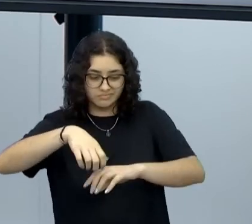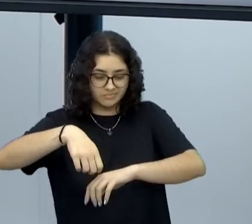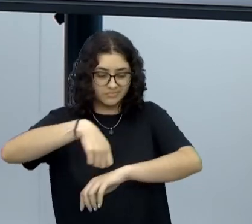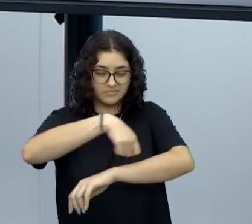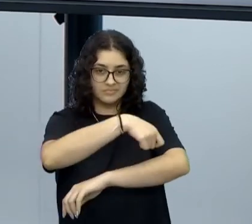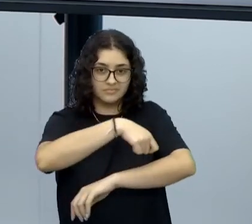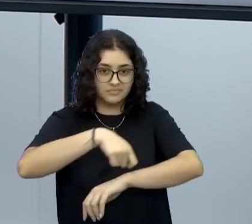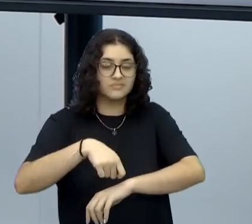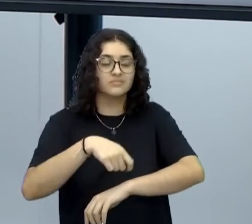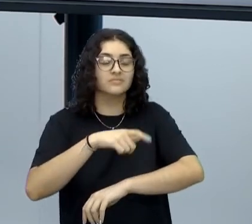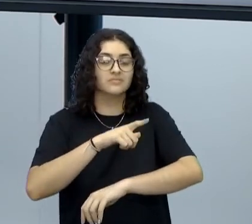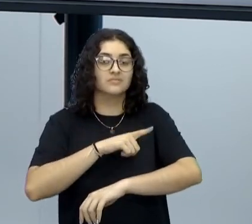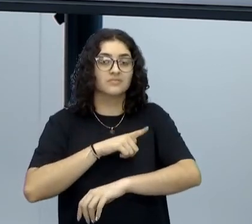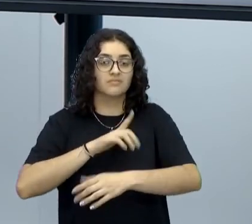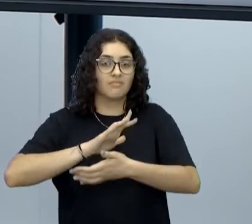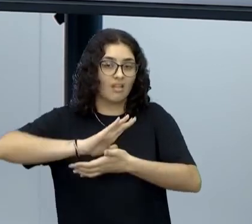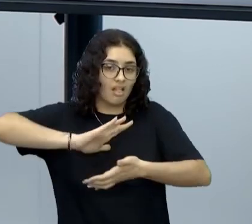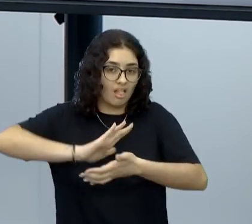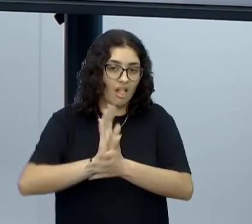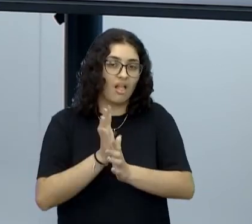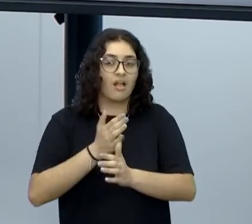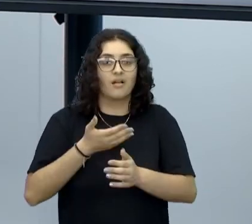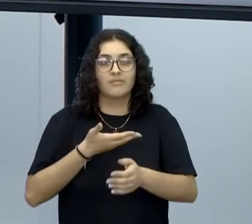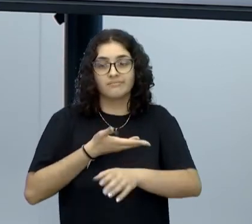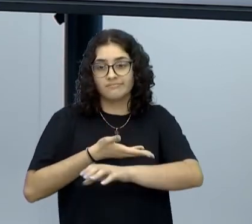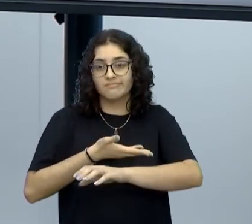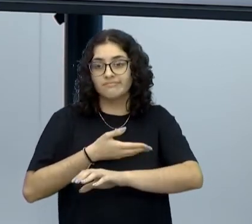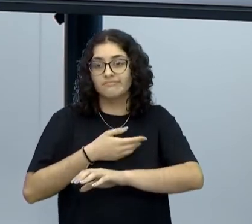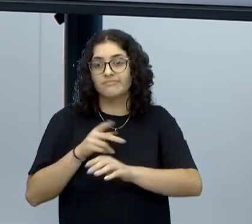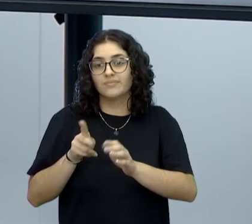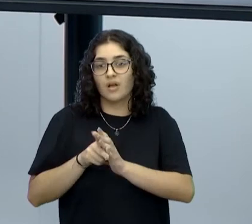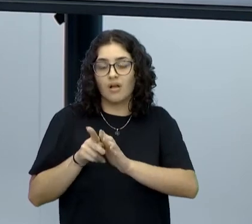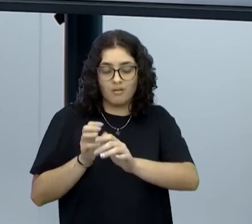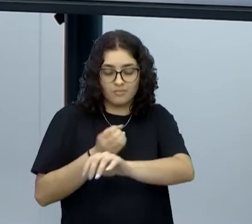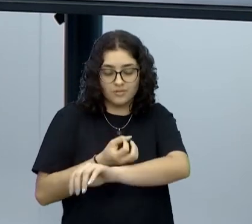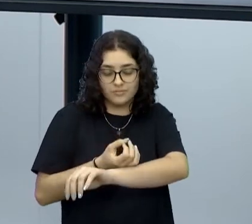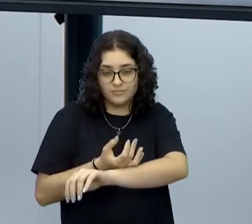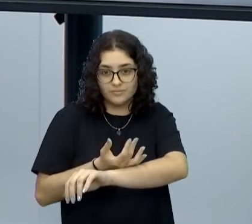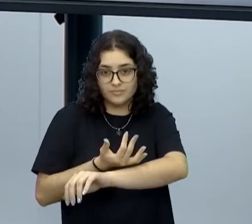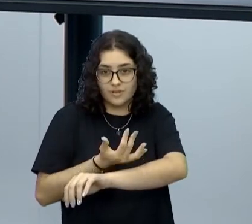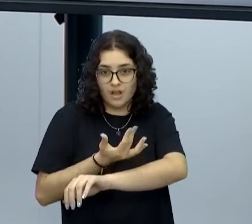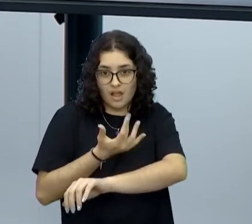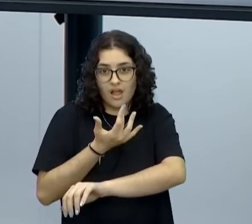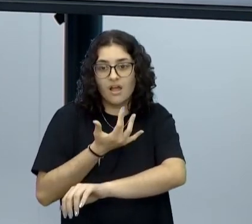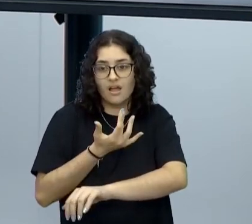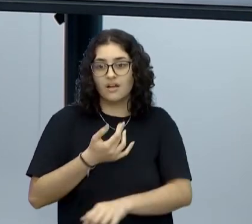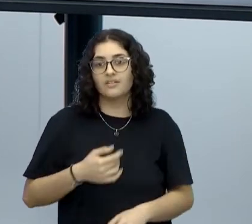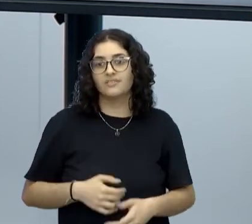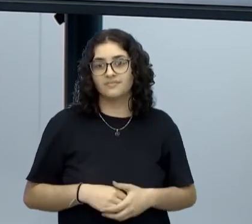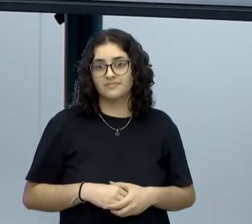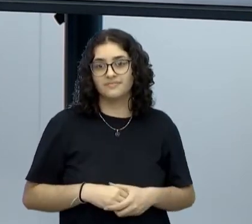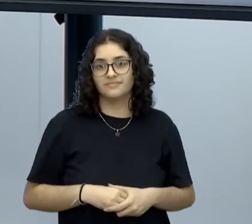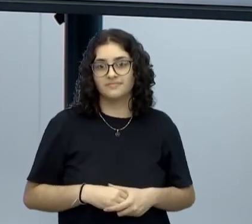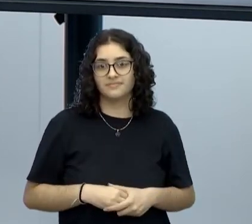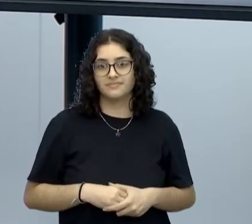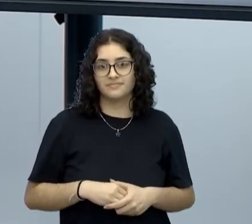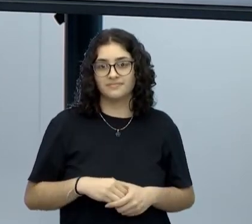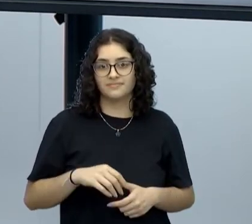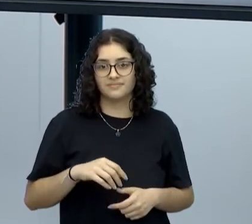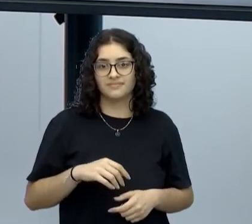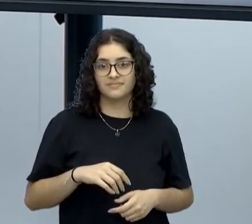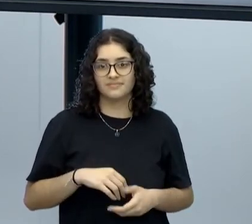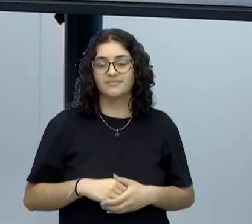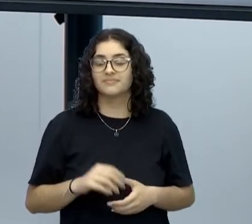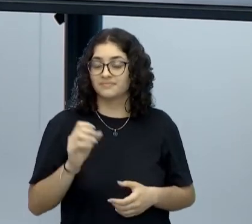quanto ele pode danificar o processo justamente de germinação. Essa é a palavra correta aí da biologia, senão os professores ficam bravos